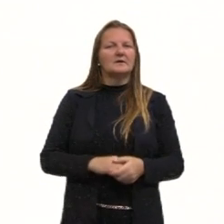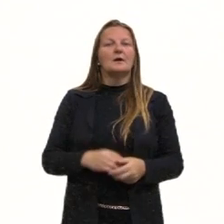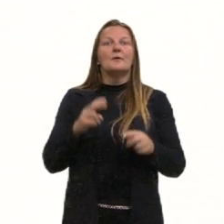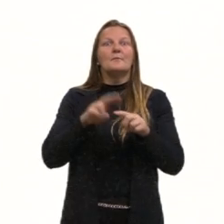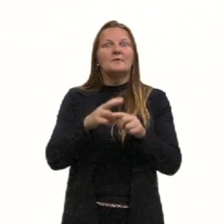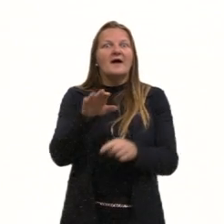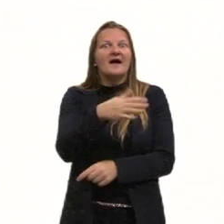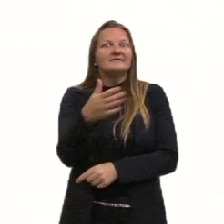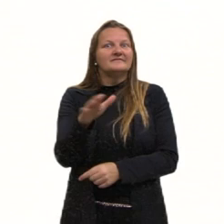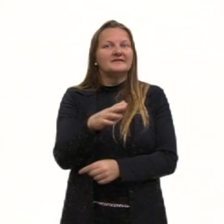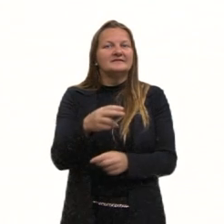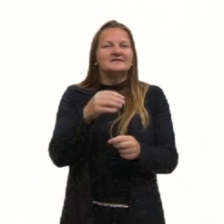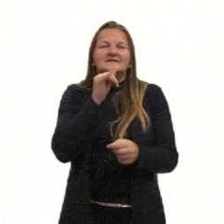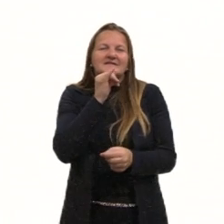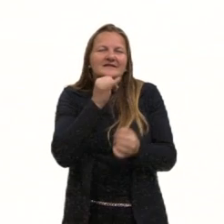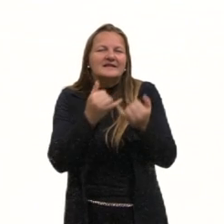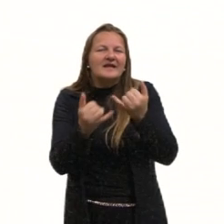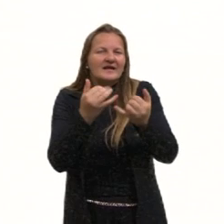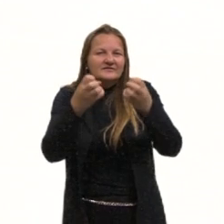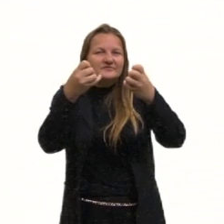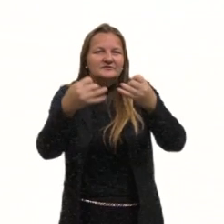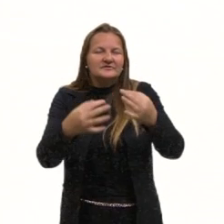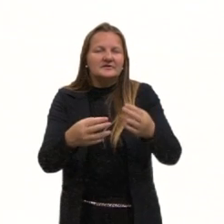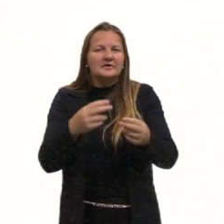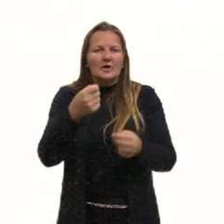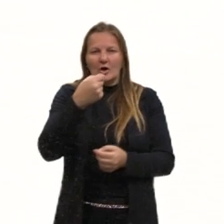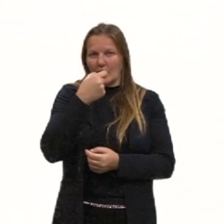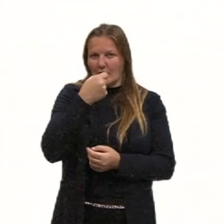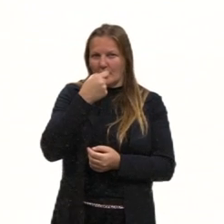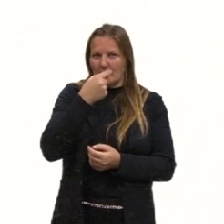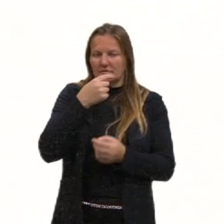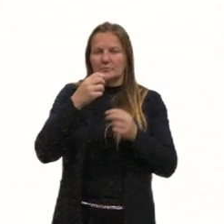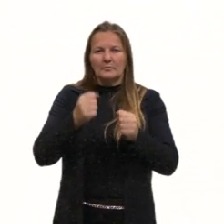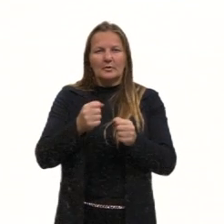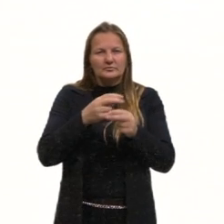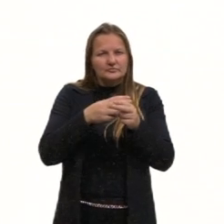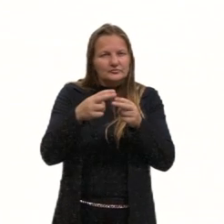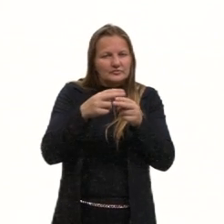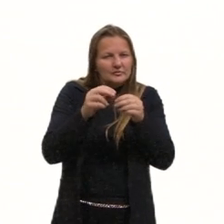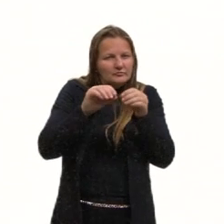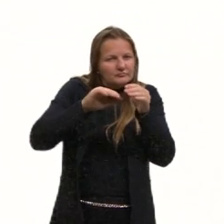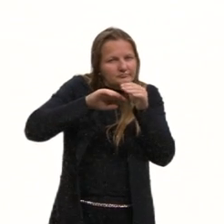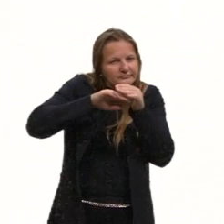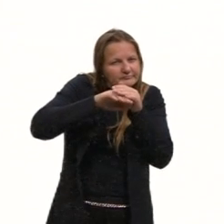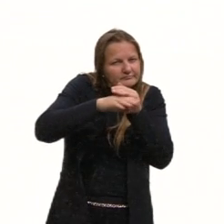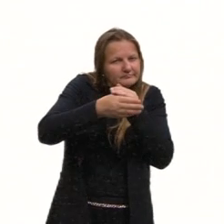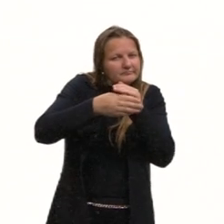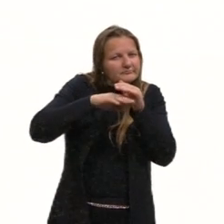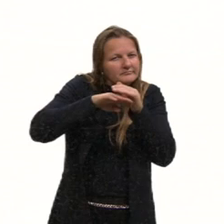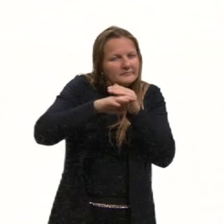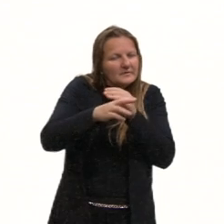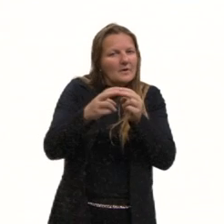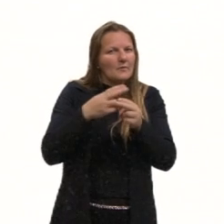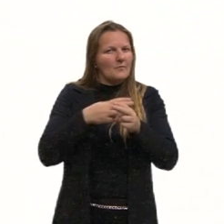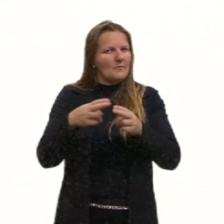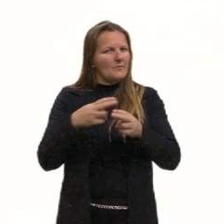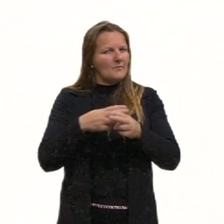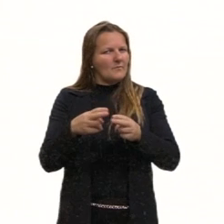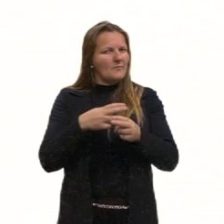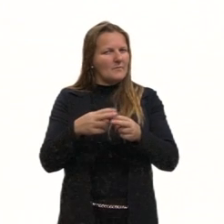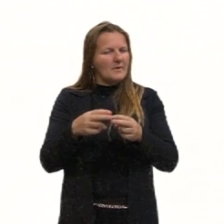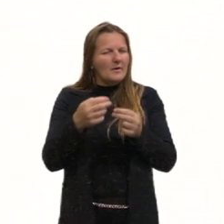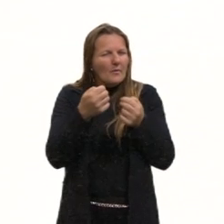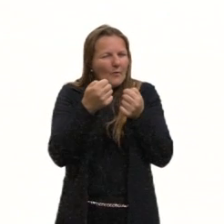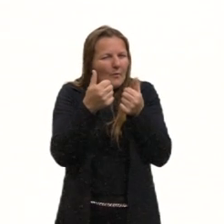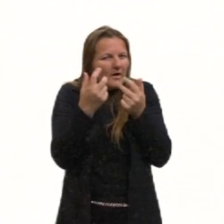muitas vezes esses testes eles os comprimidos podem ser adulterados então eles podem mascarar com um composto muito